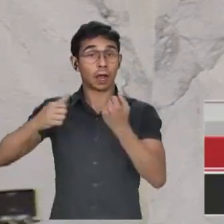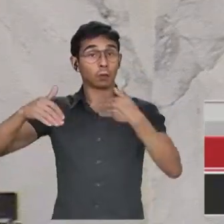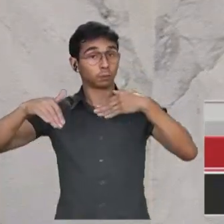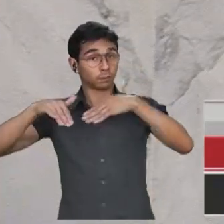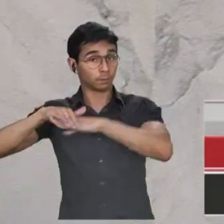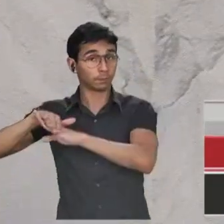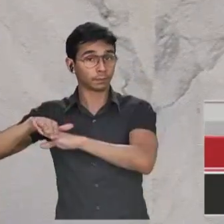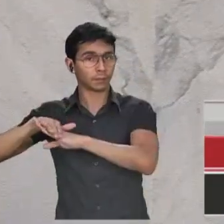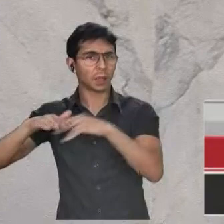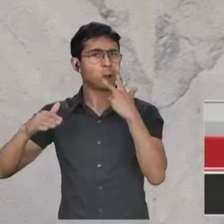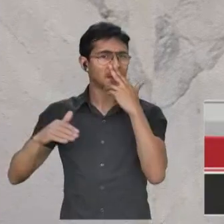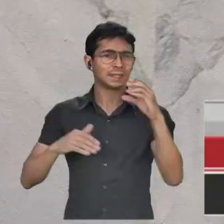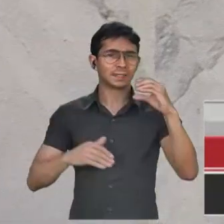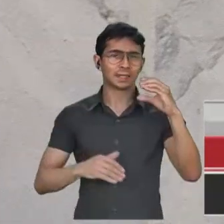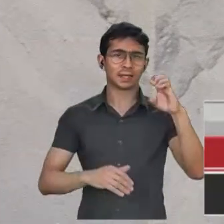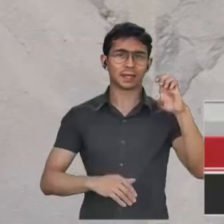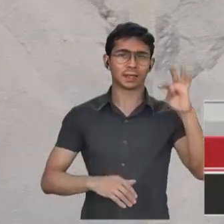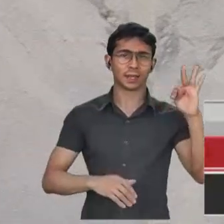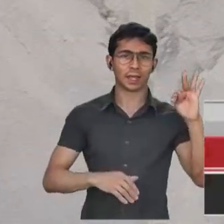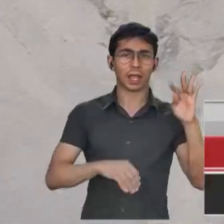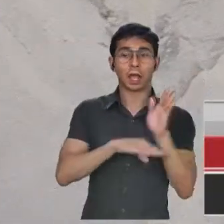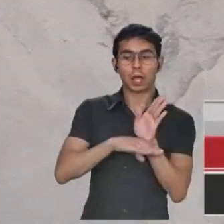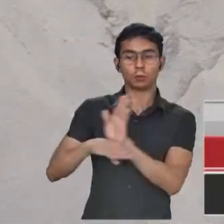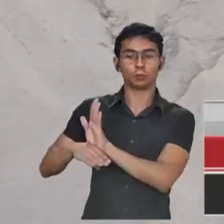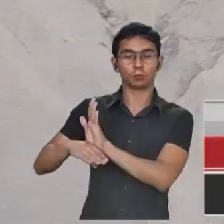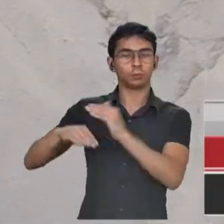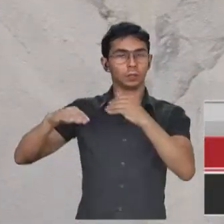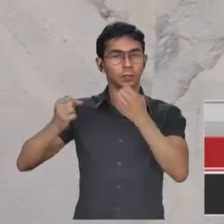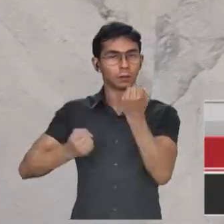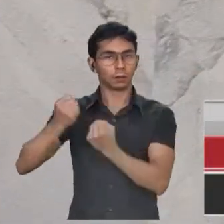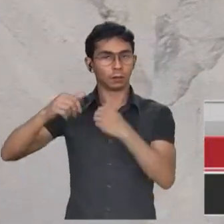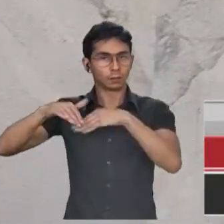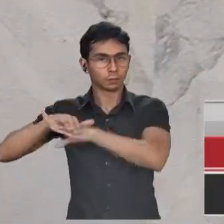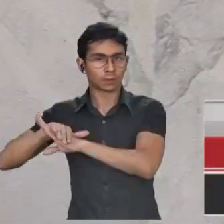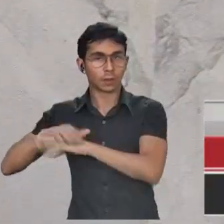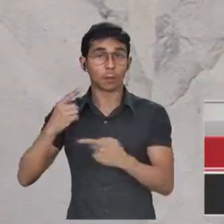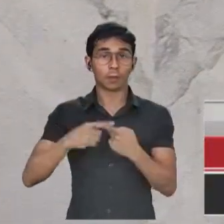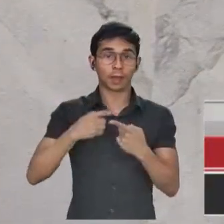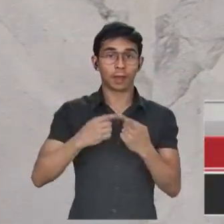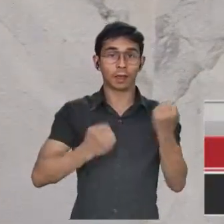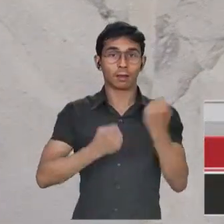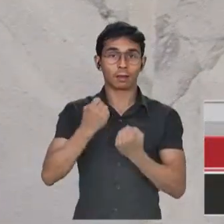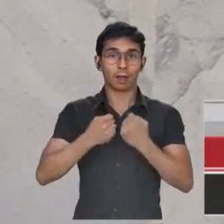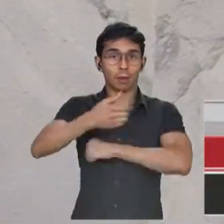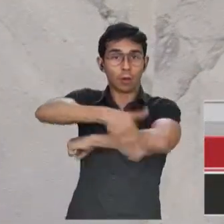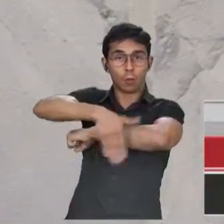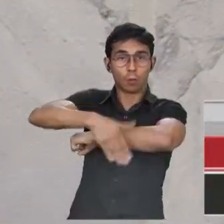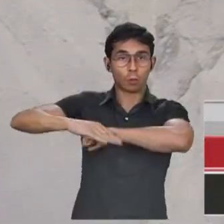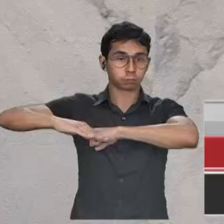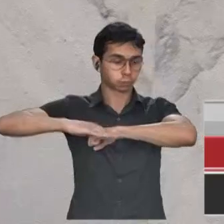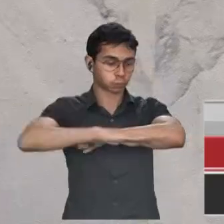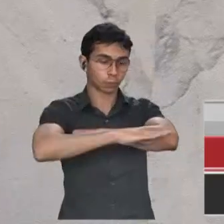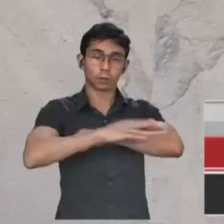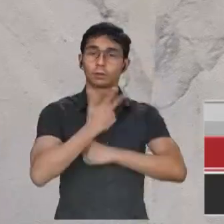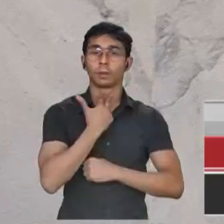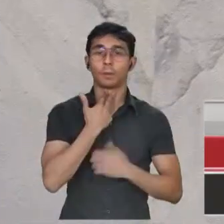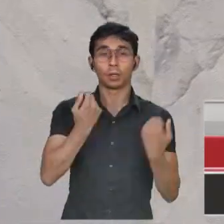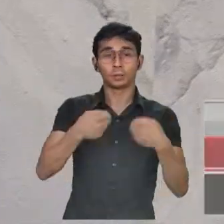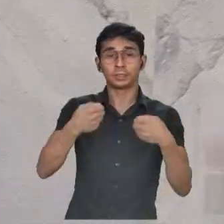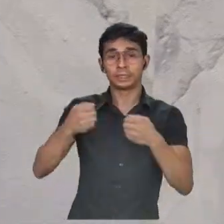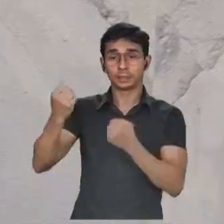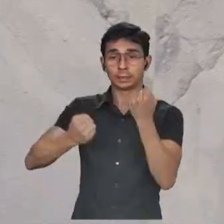estacionamento porque os carros não podem parar na rua tem que parar no estacionamento e ali os carros são rebocados são